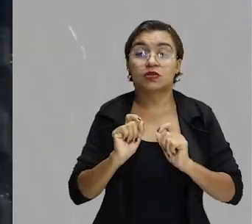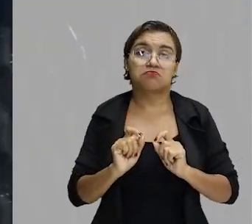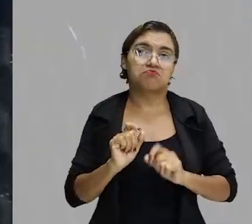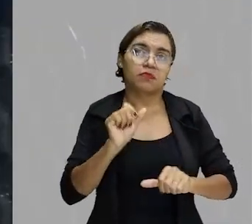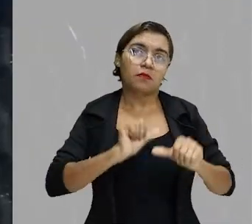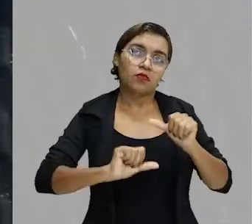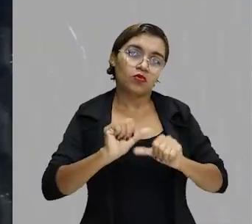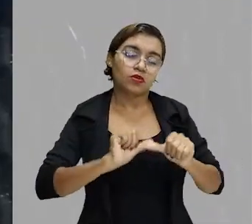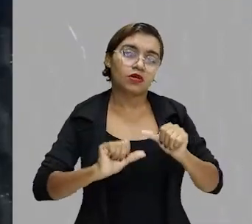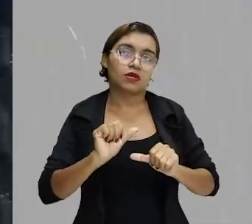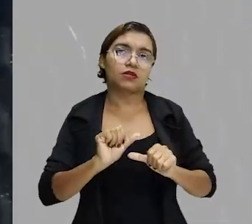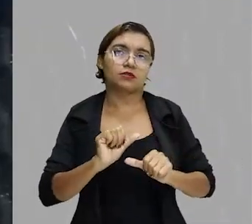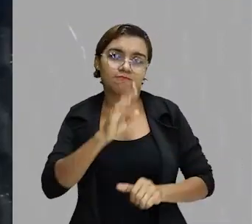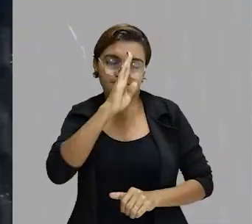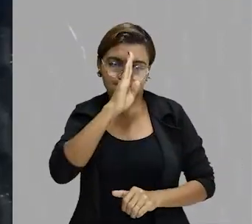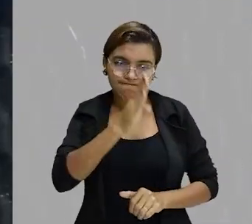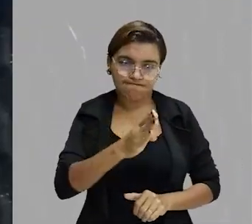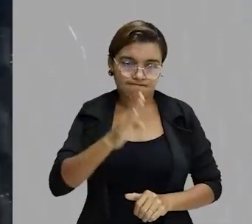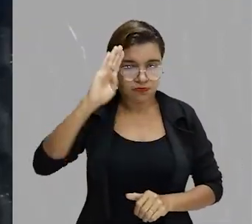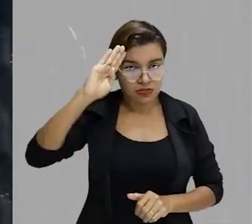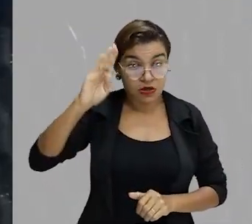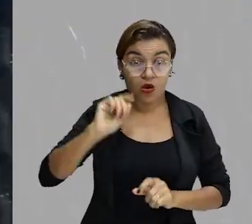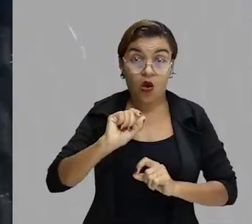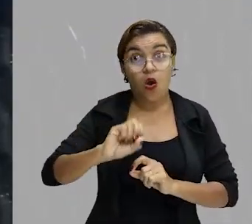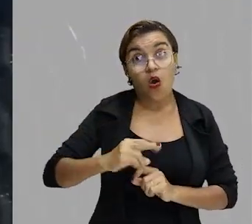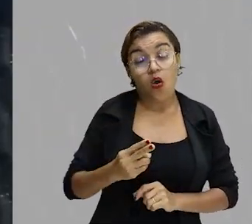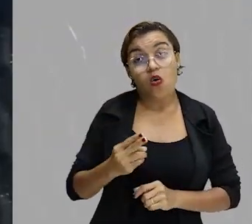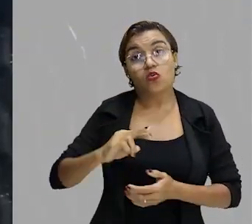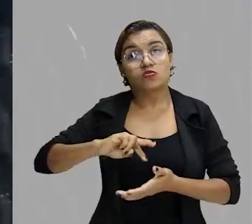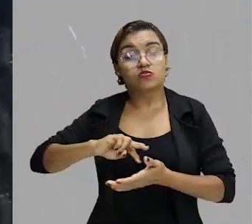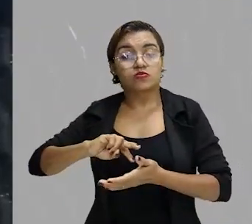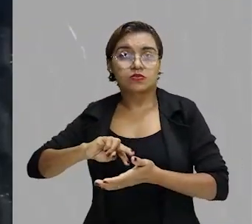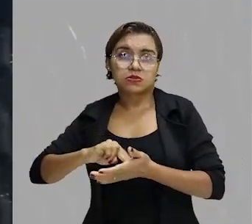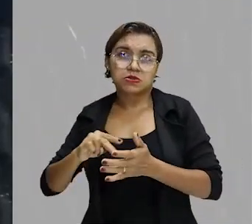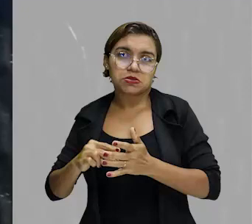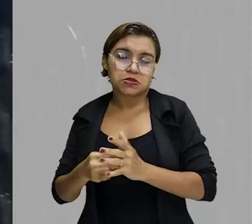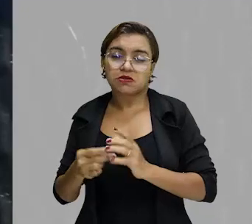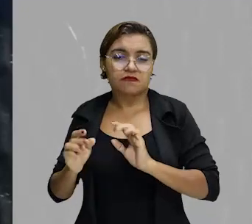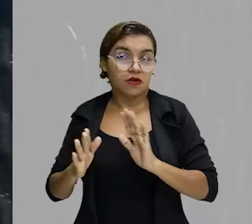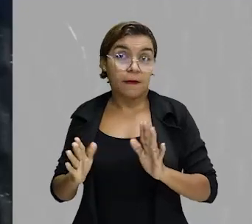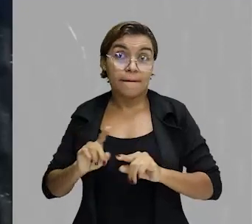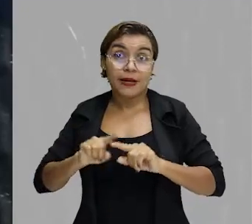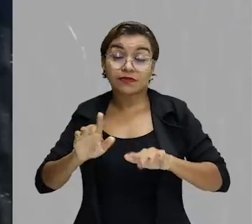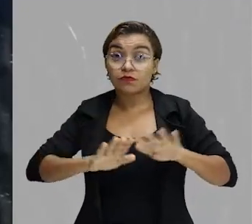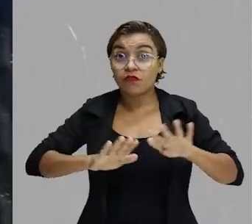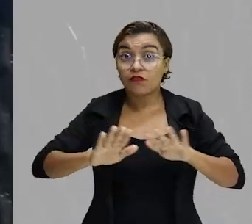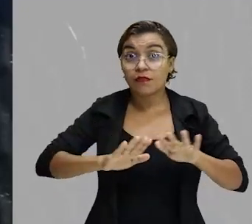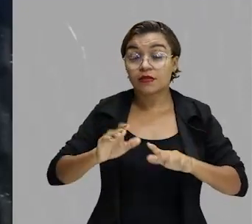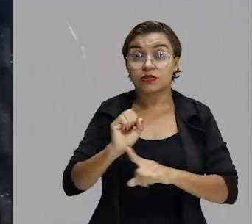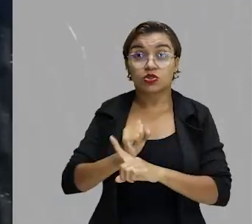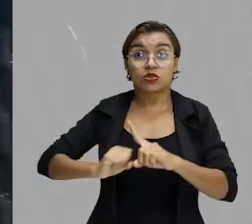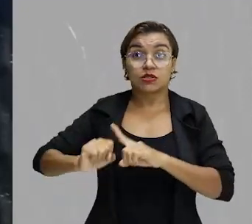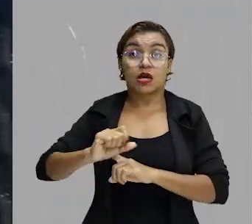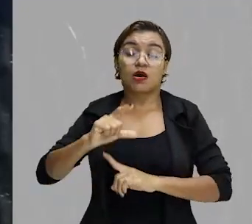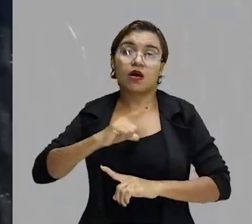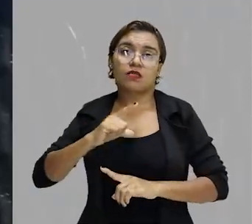são mudanças mais pontuais ou se são mudanças mais significativas. Mas todo movimento social, ele se